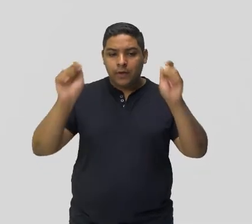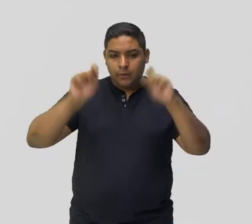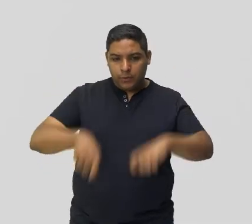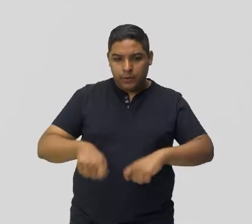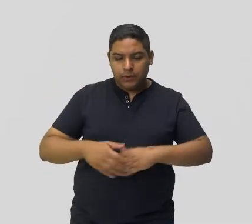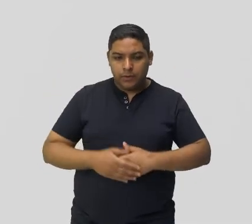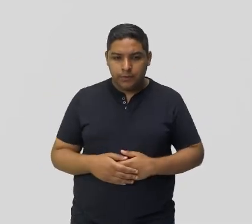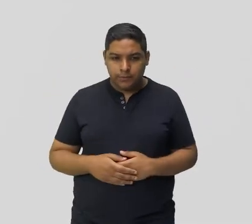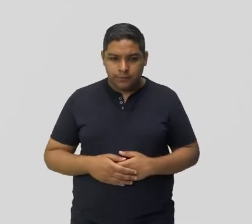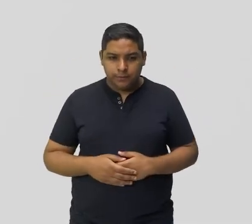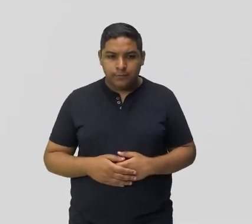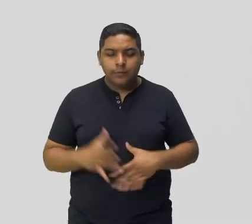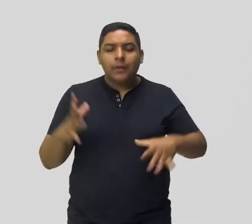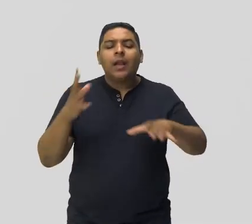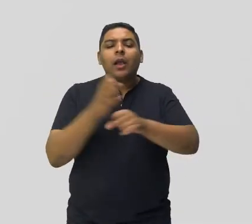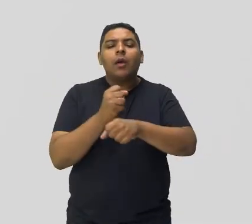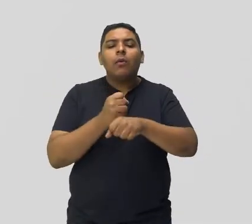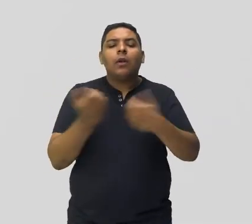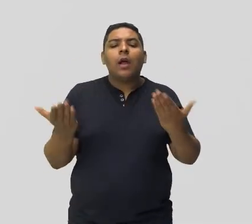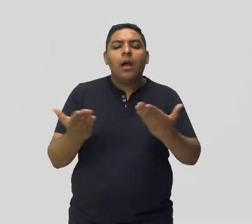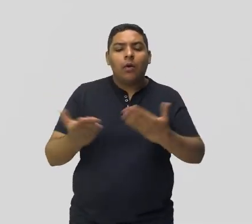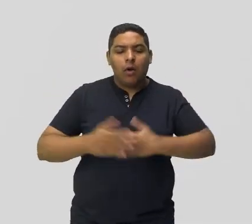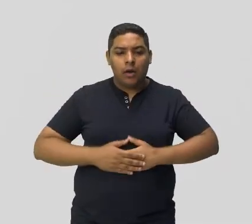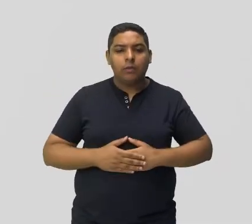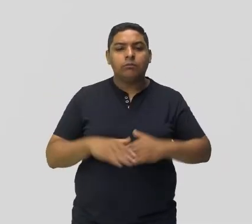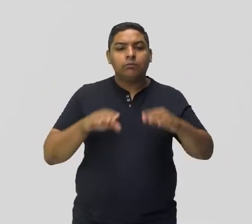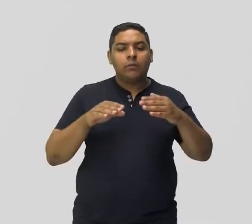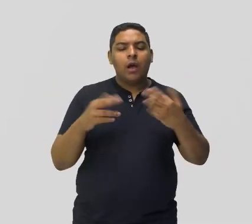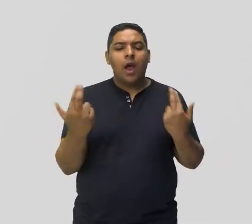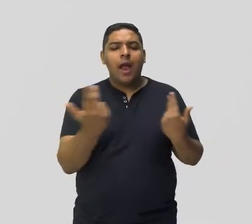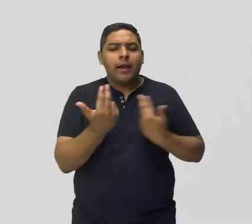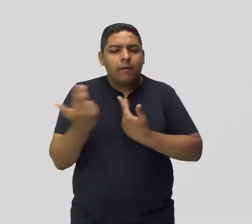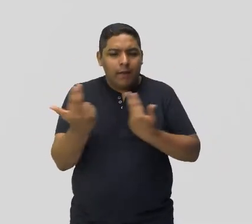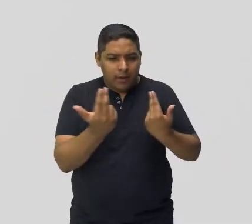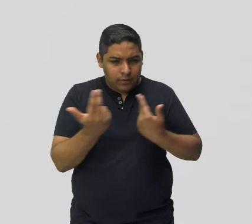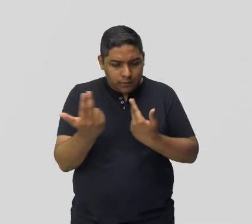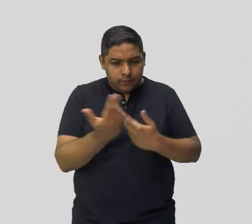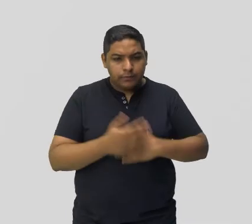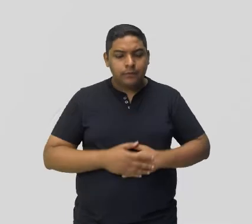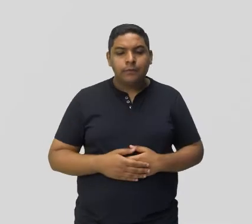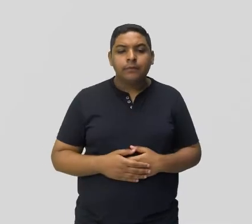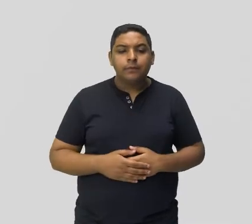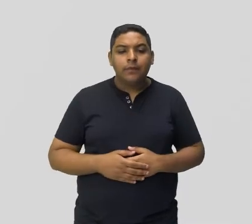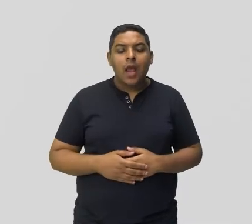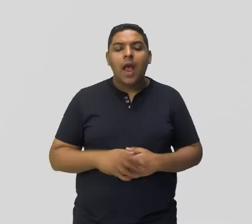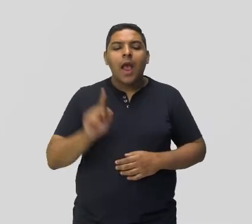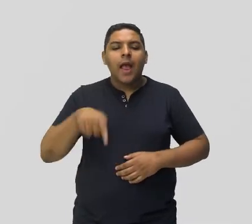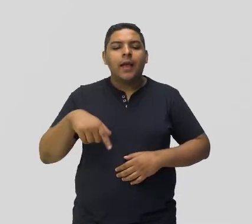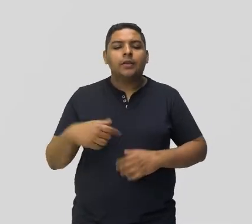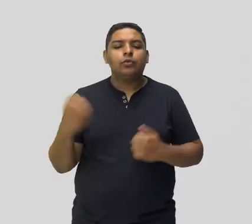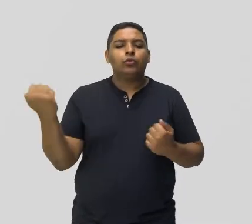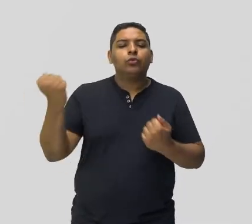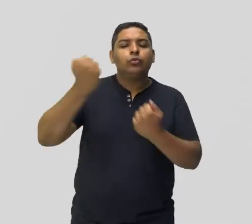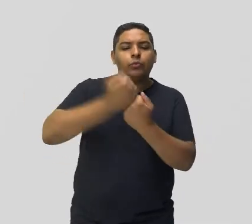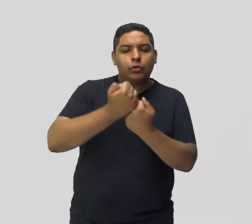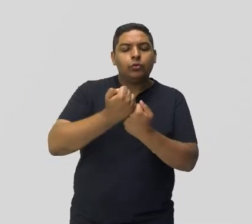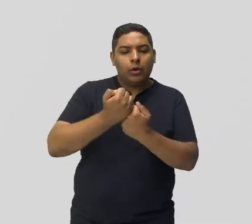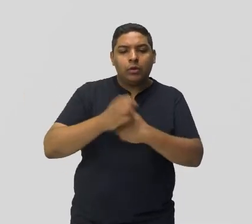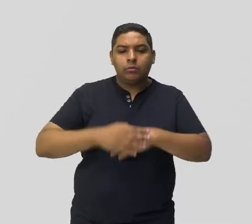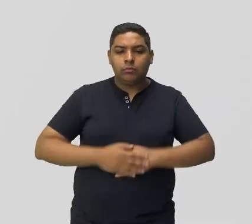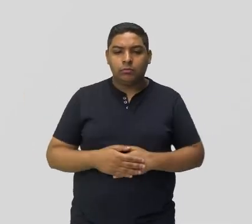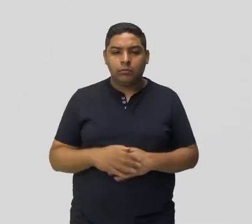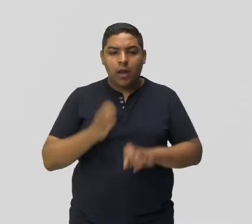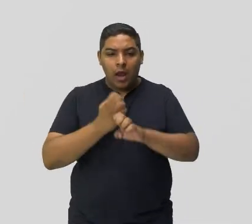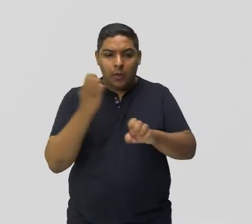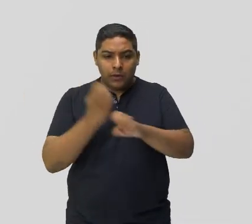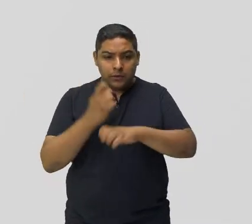a capacitância equivalente. Olha só. Para a capacitância equivalente, só é substituir nessa equação, olha. Não é?